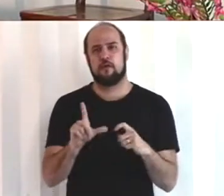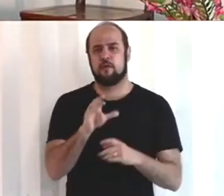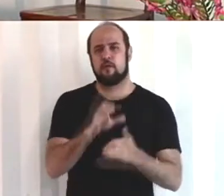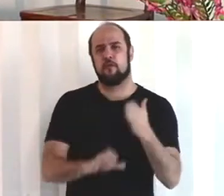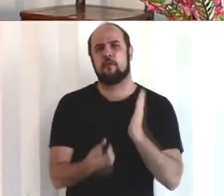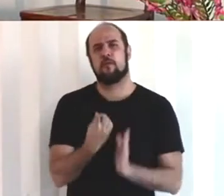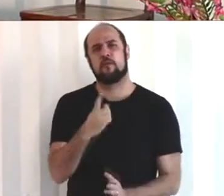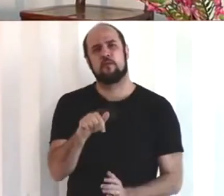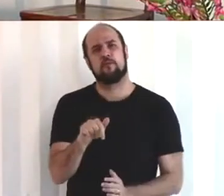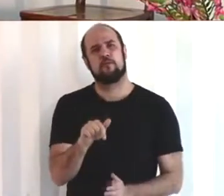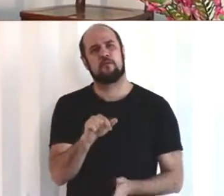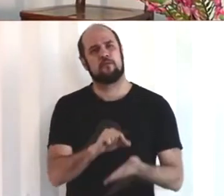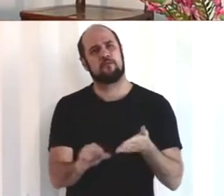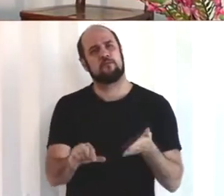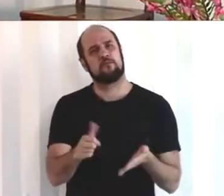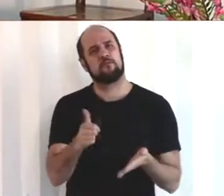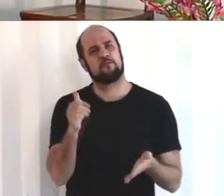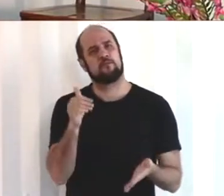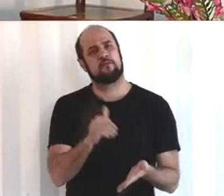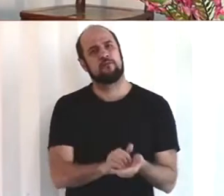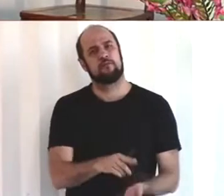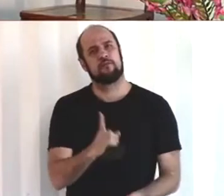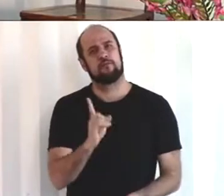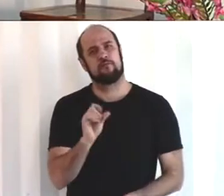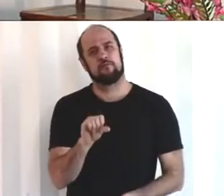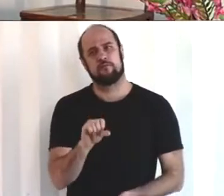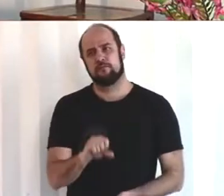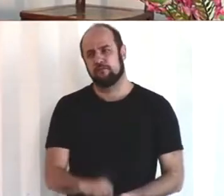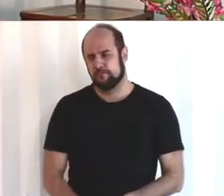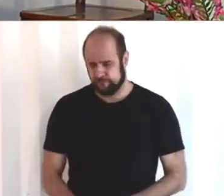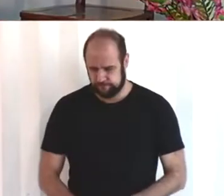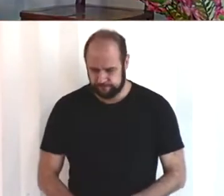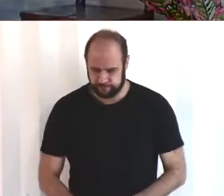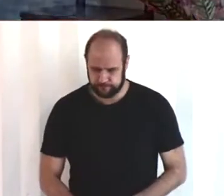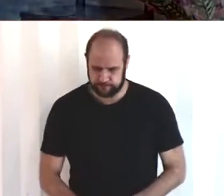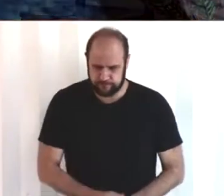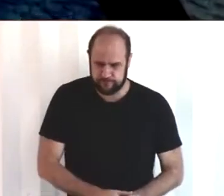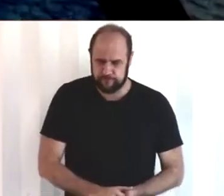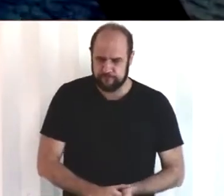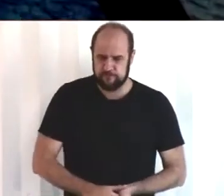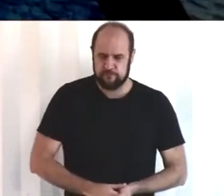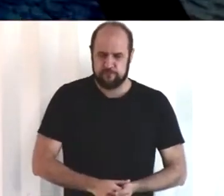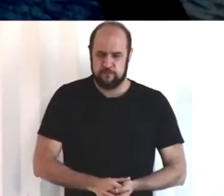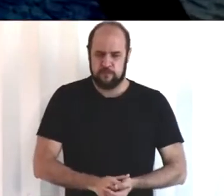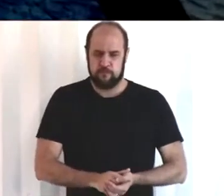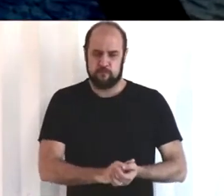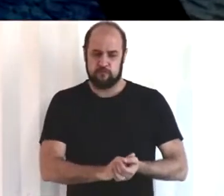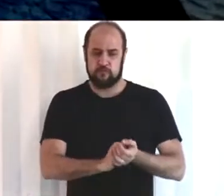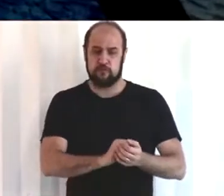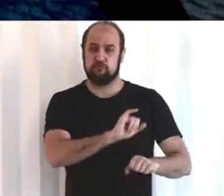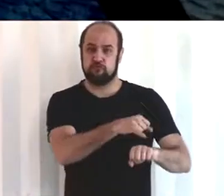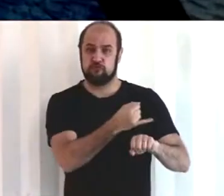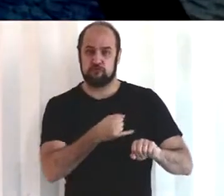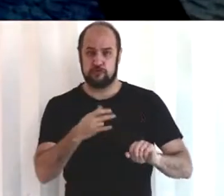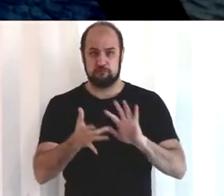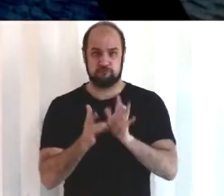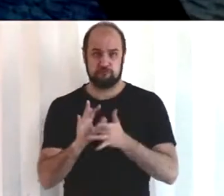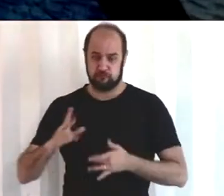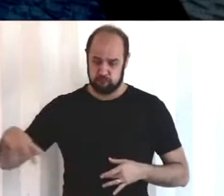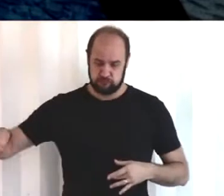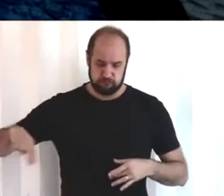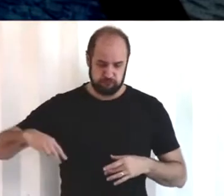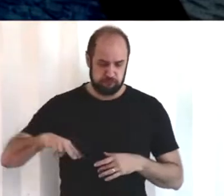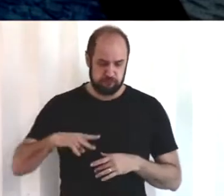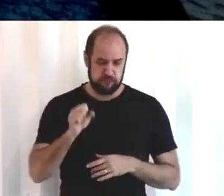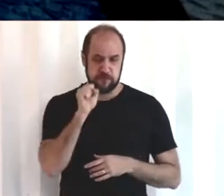17, de 11 a 19. De caminho para Jerusalém, passava Jesus pelo meio de Samaria